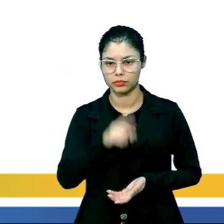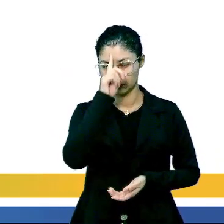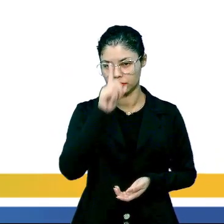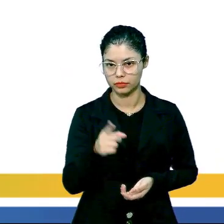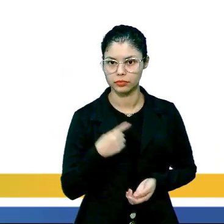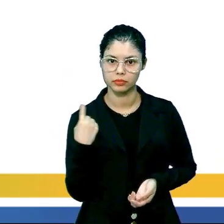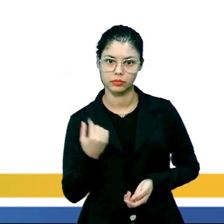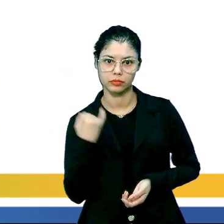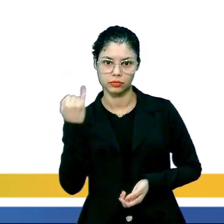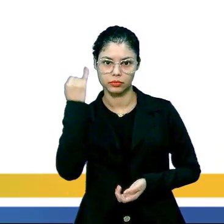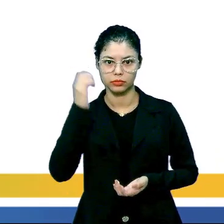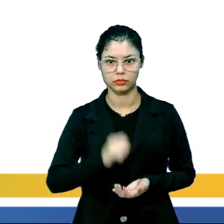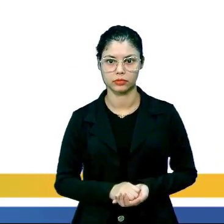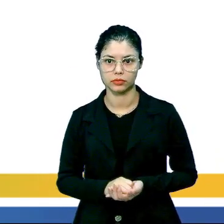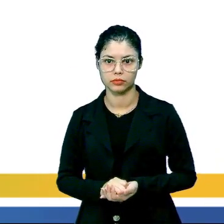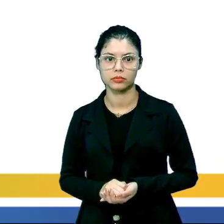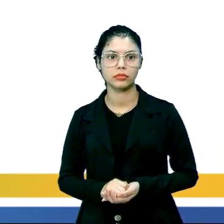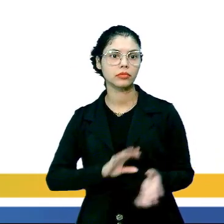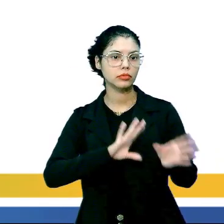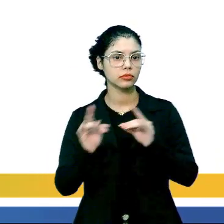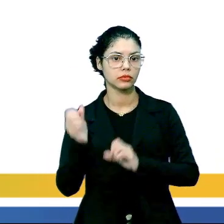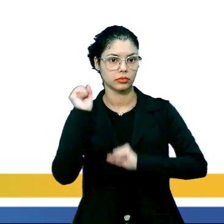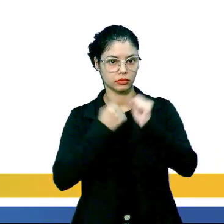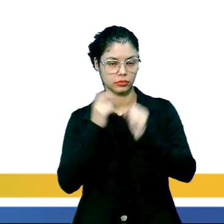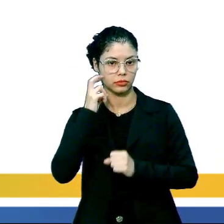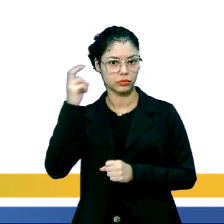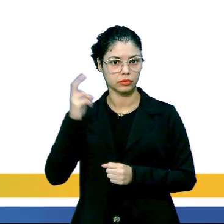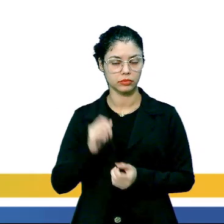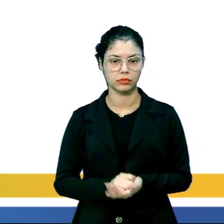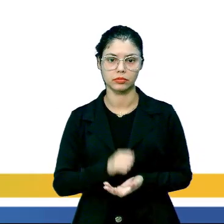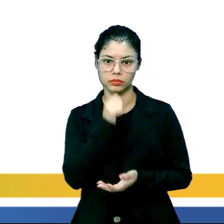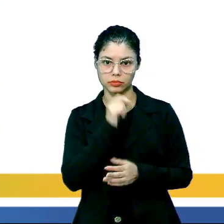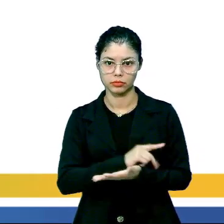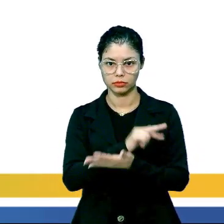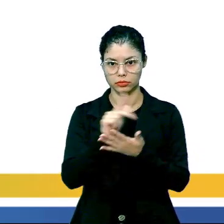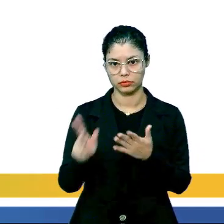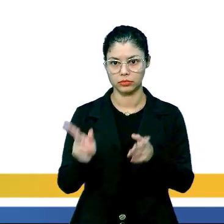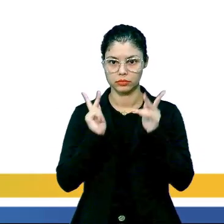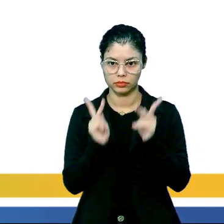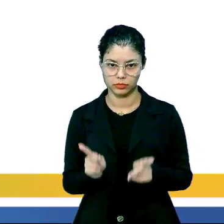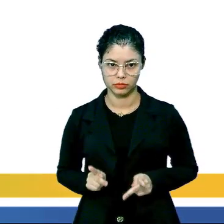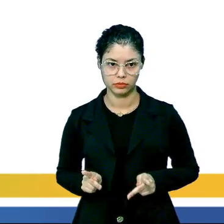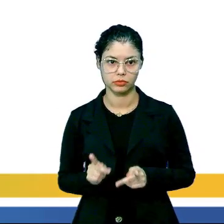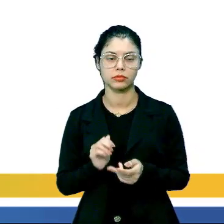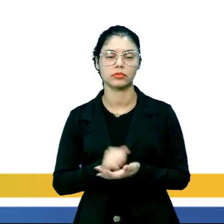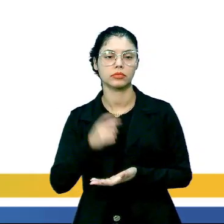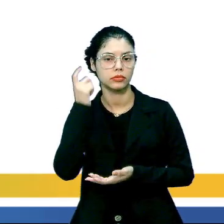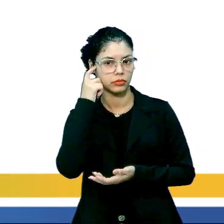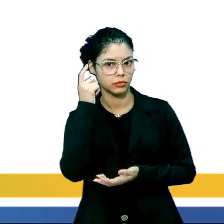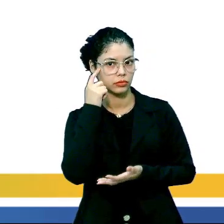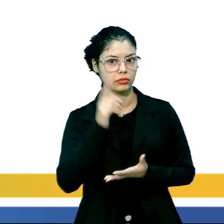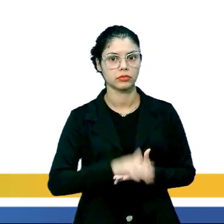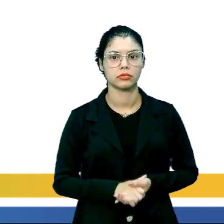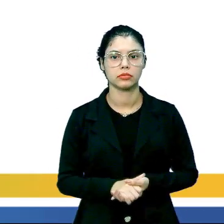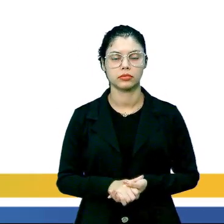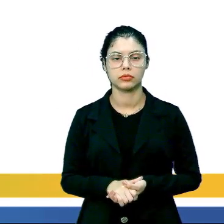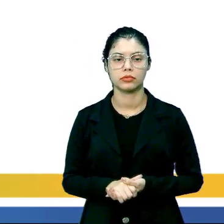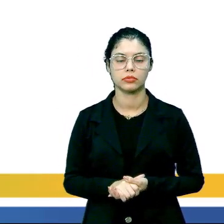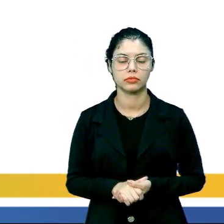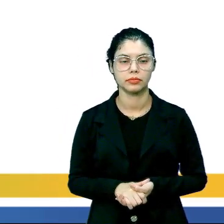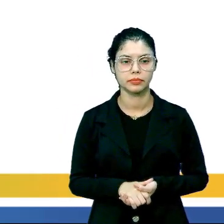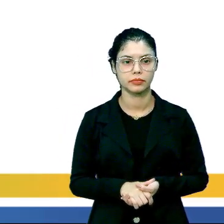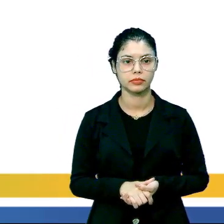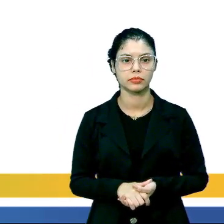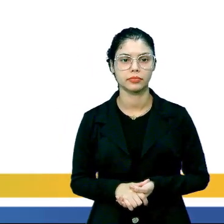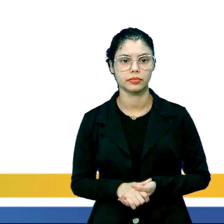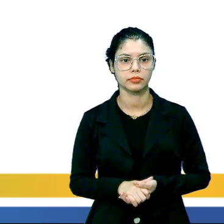valoriza a alteridade dos indivíduos através da indústria cultural, admitindo a diversidade dos comportamentos